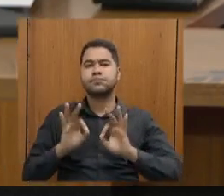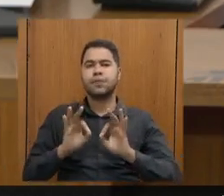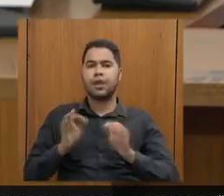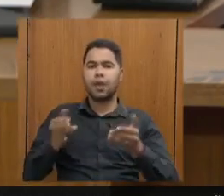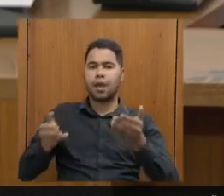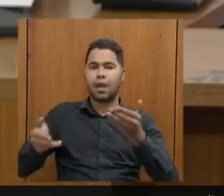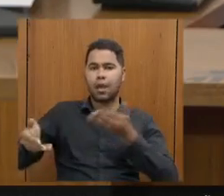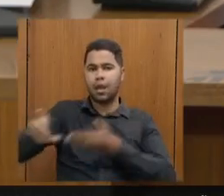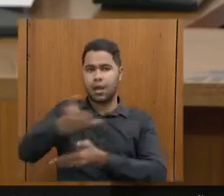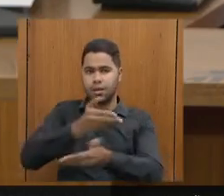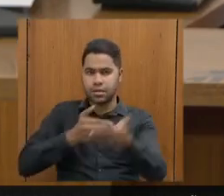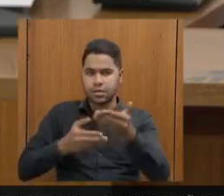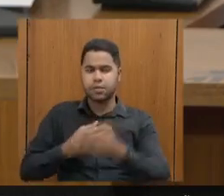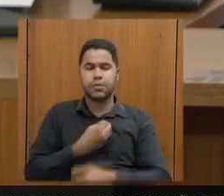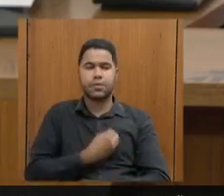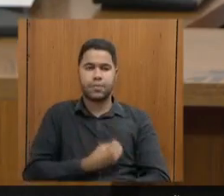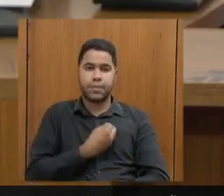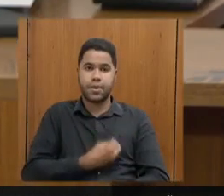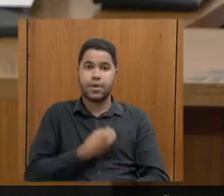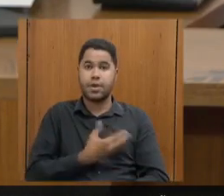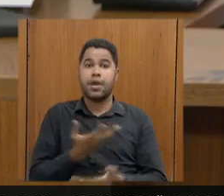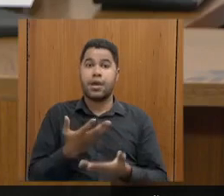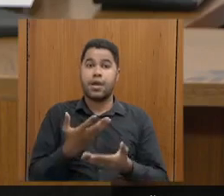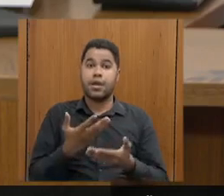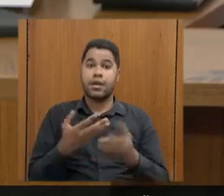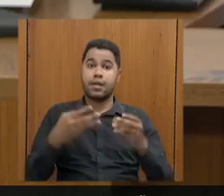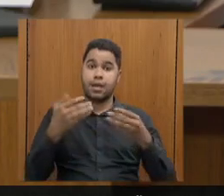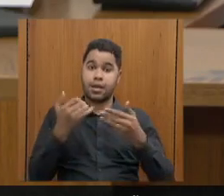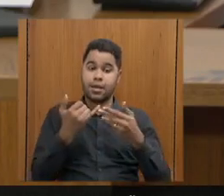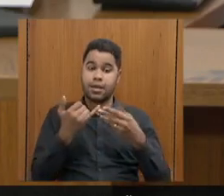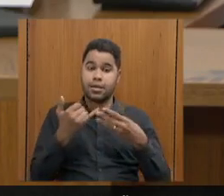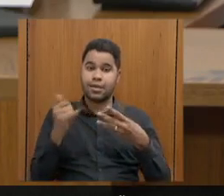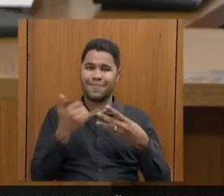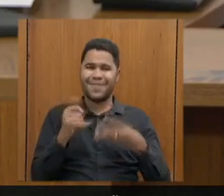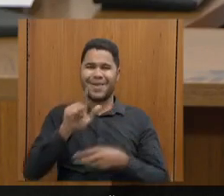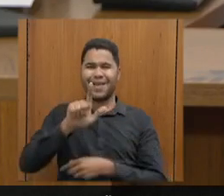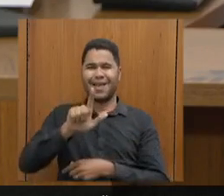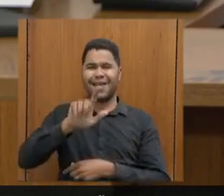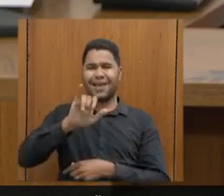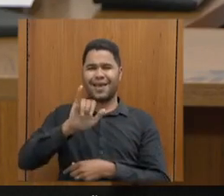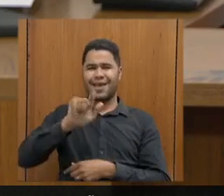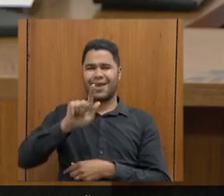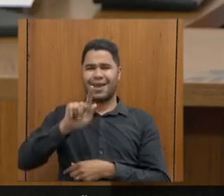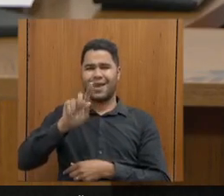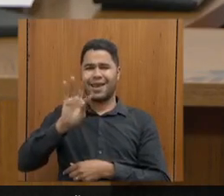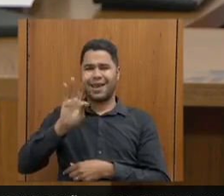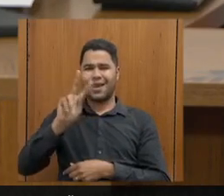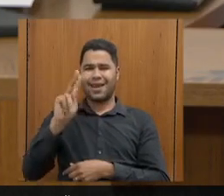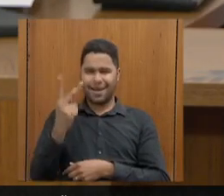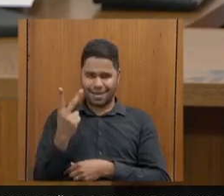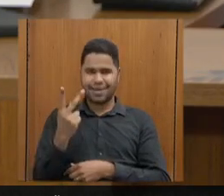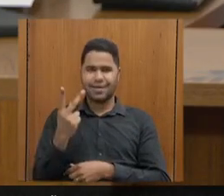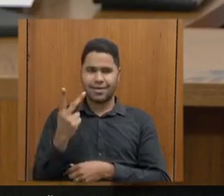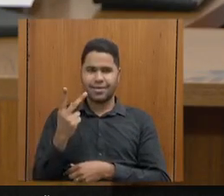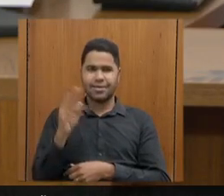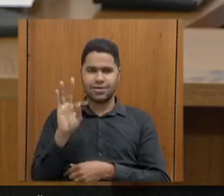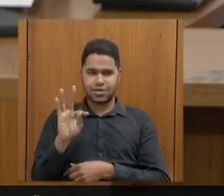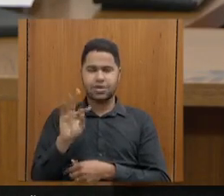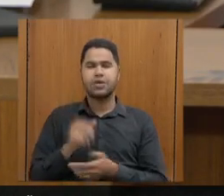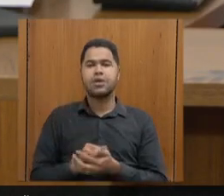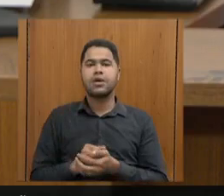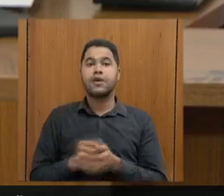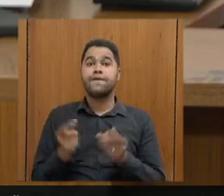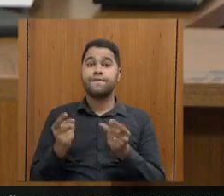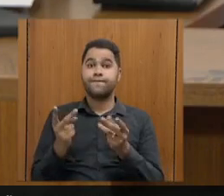alienação da participação que a Cemig tinha na Light só pra ter uma ideia nós vendemos